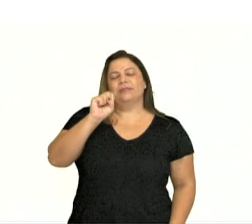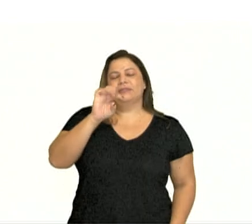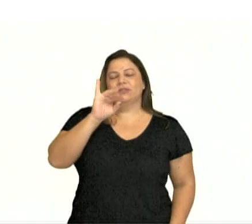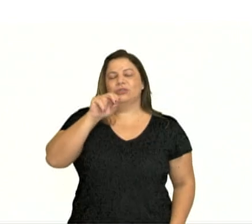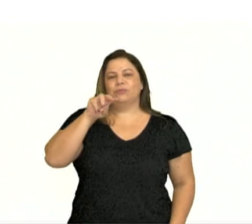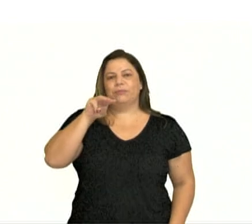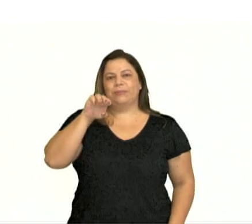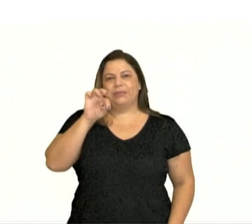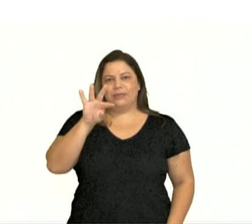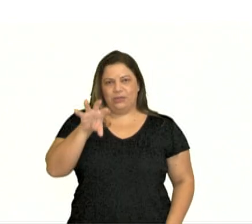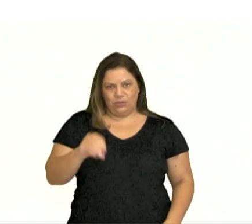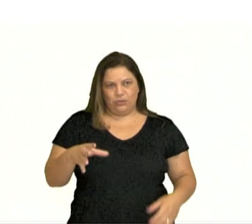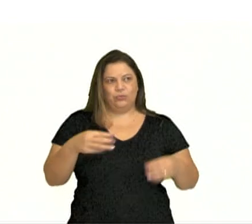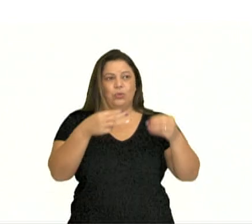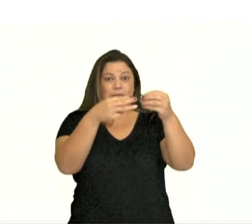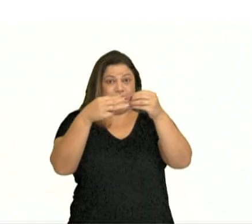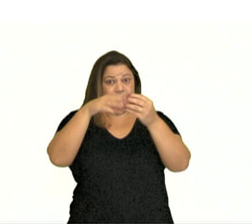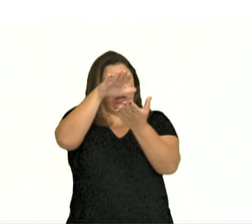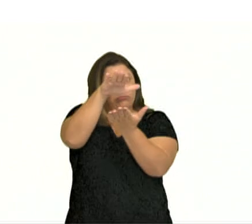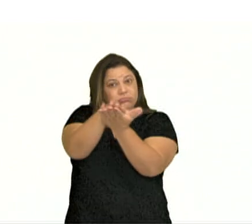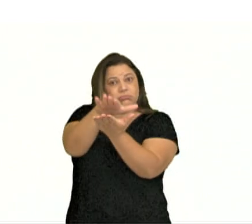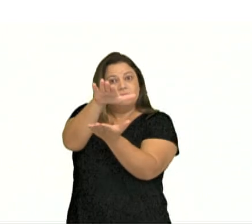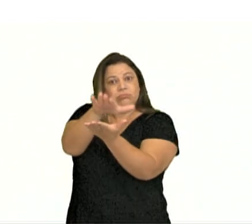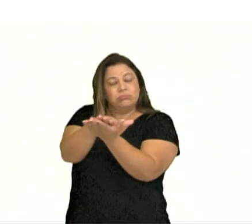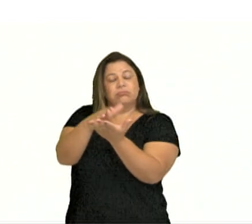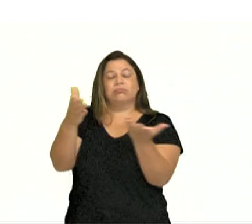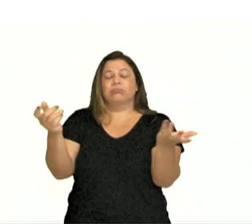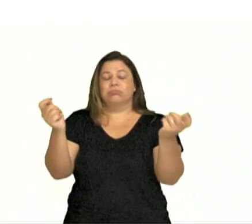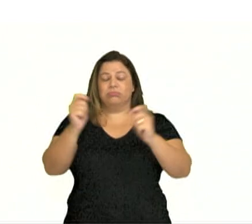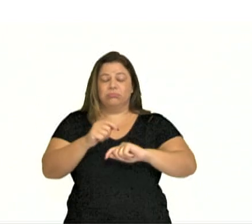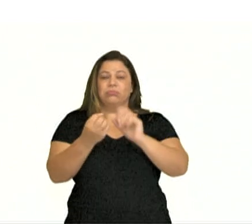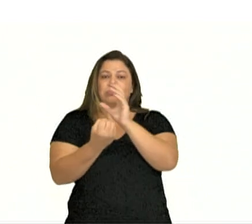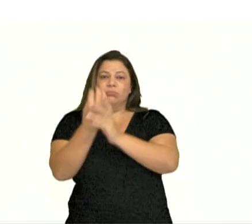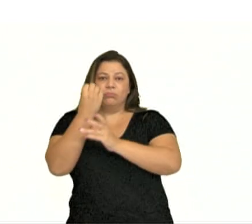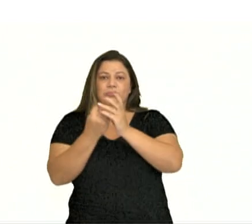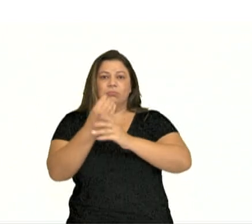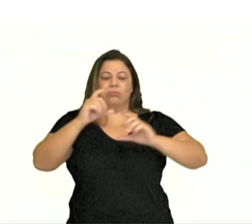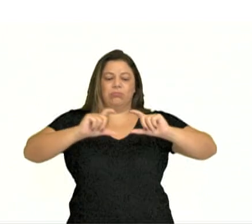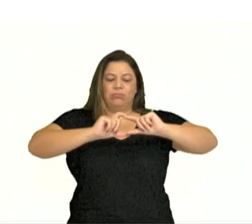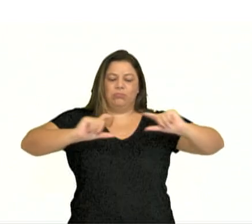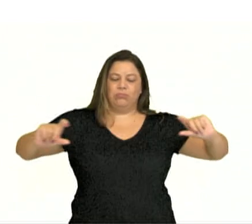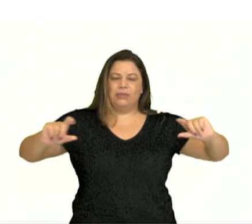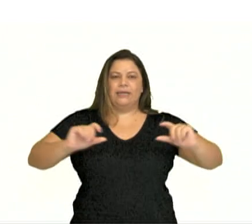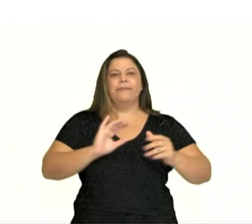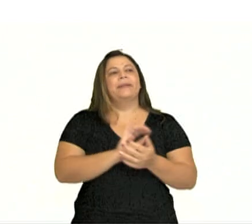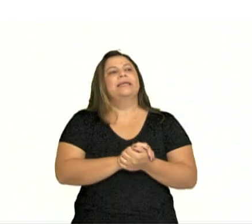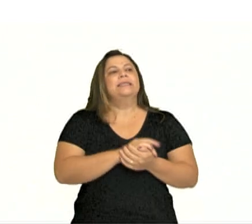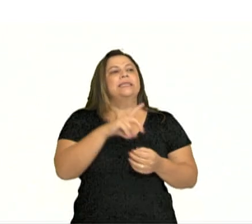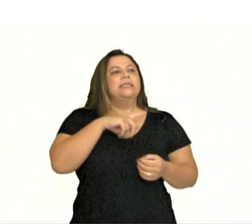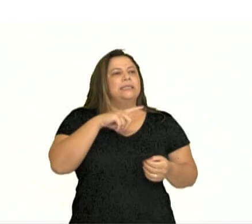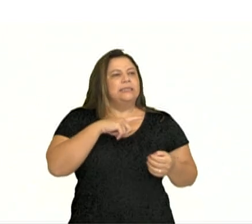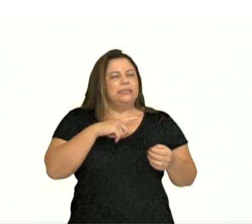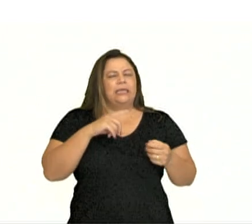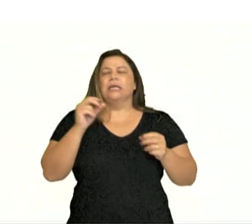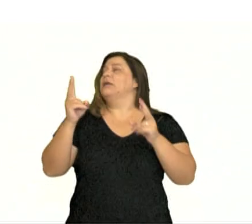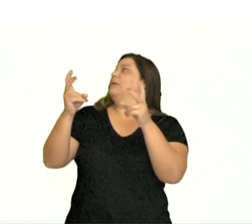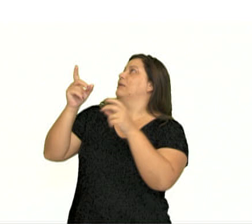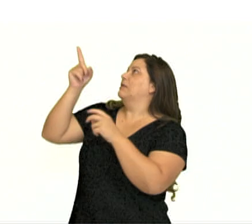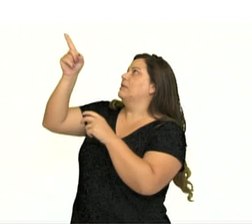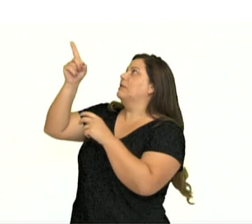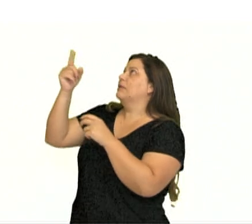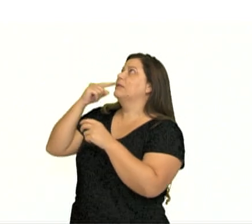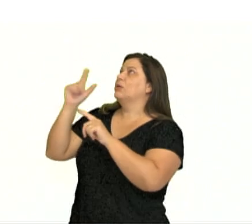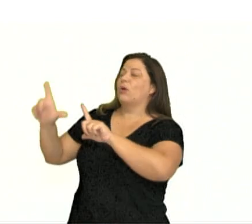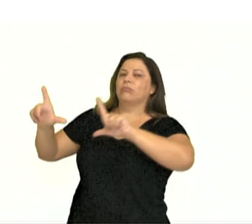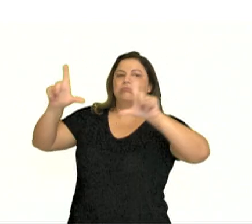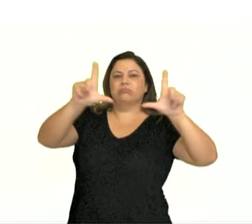Tem células achatadas e geralmente formam uma camada. Aqui nós temos um recorte, né? É